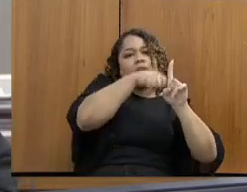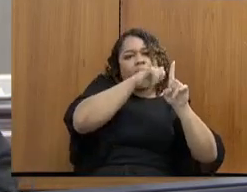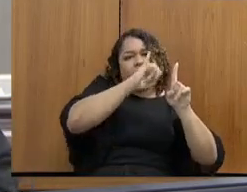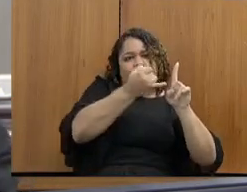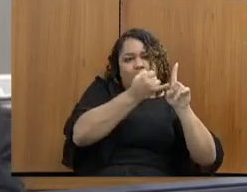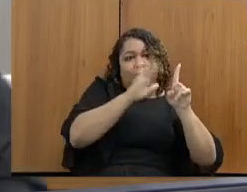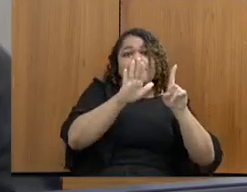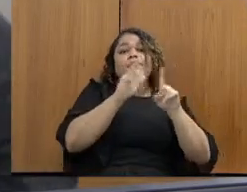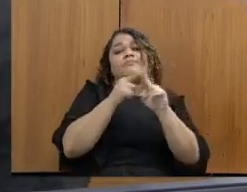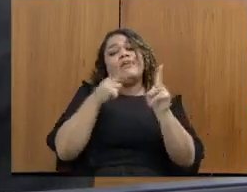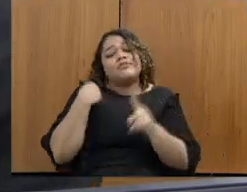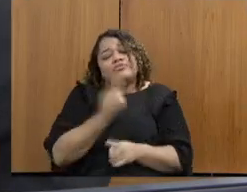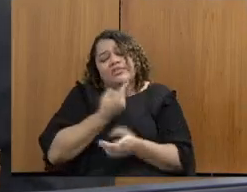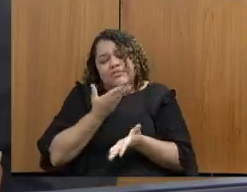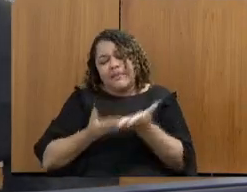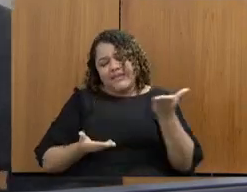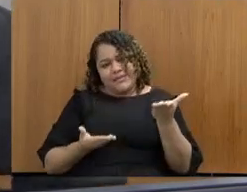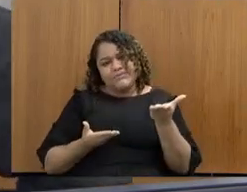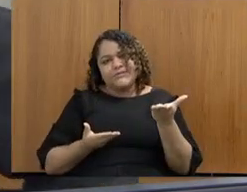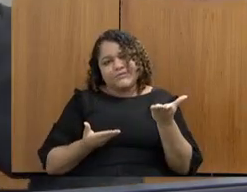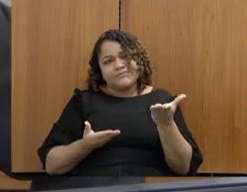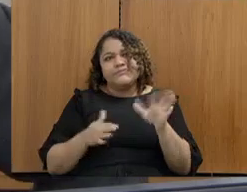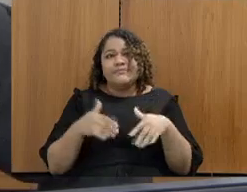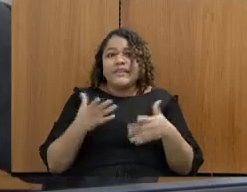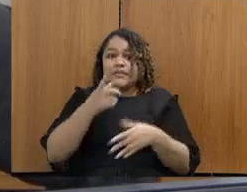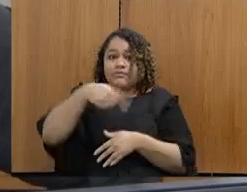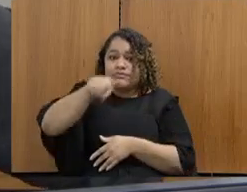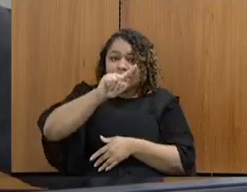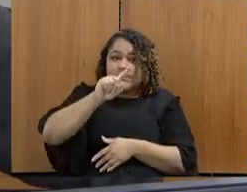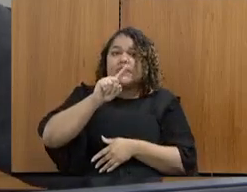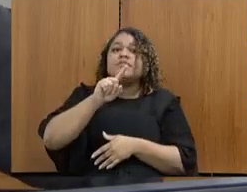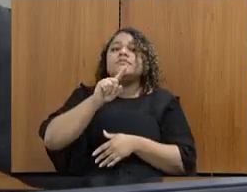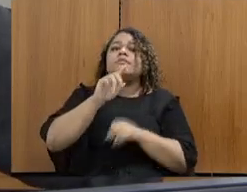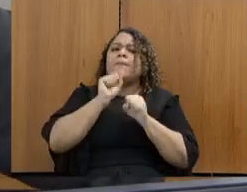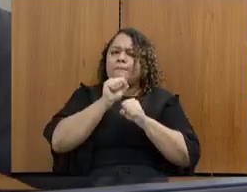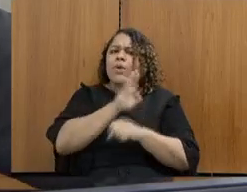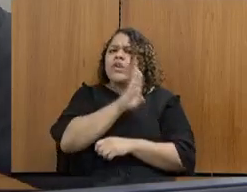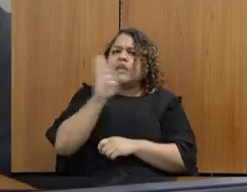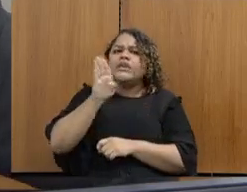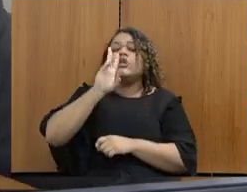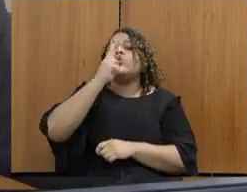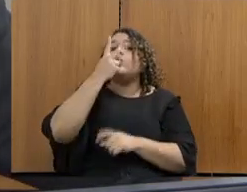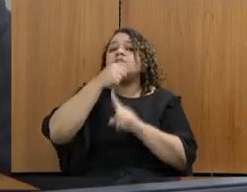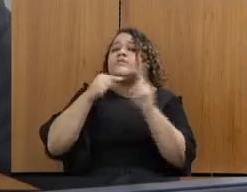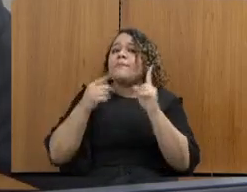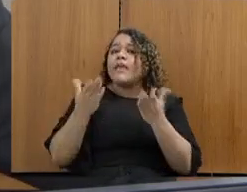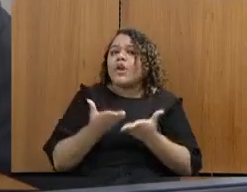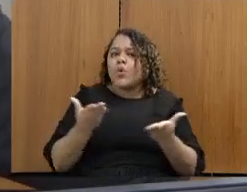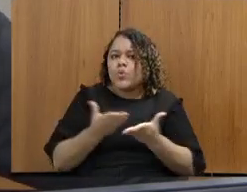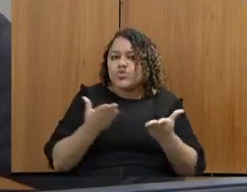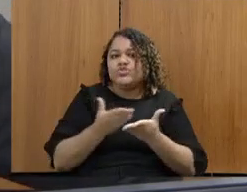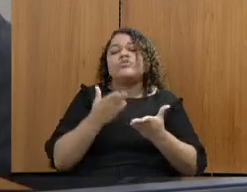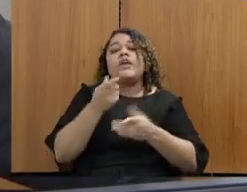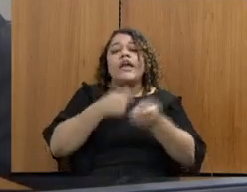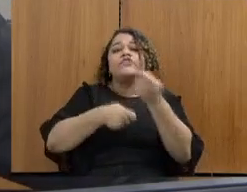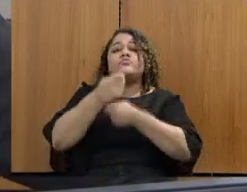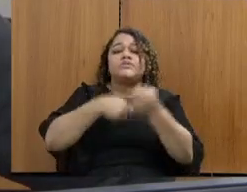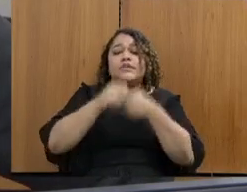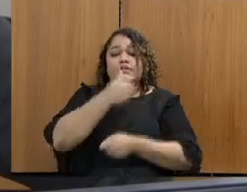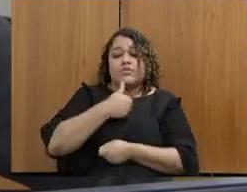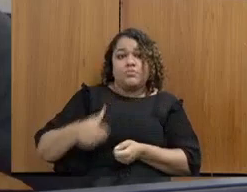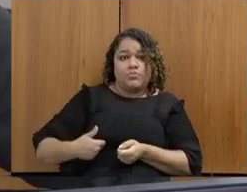são convidados as 14:30 será na administração pública o Jaime emenda tem assinatura de 12 Deputados